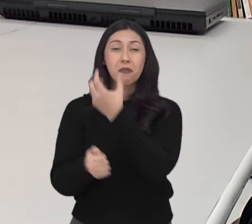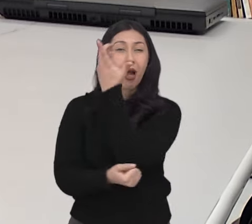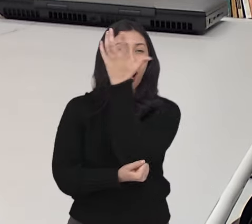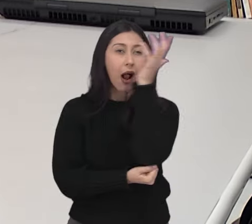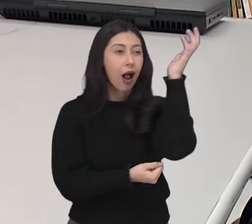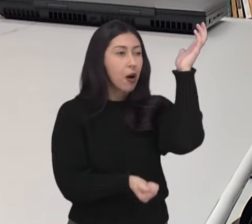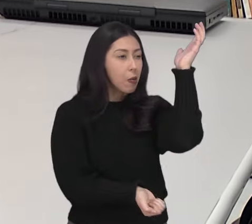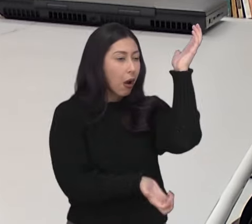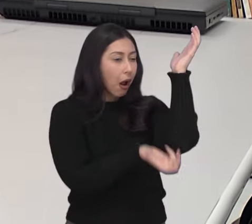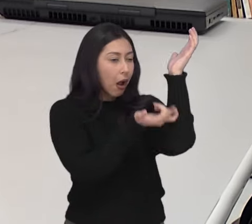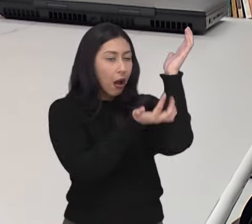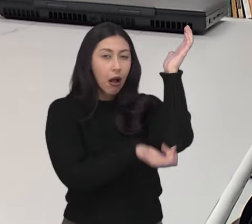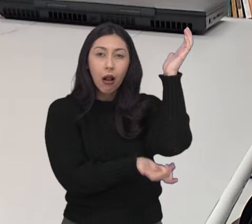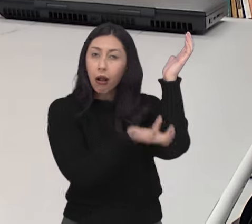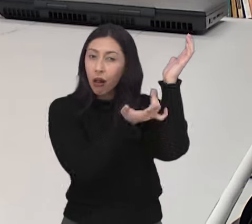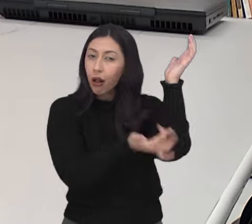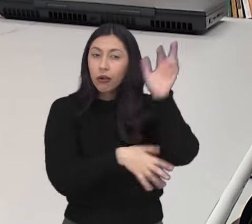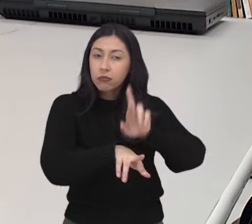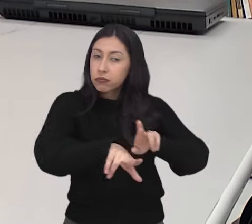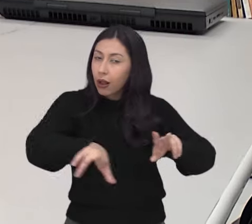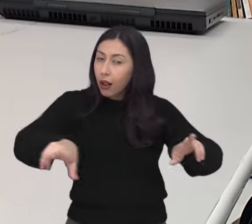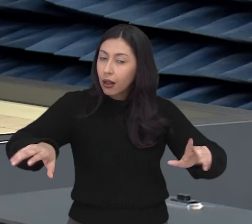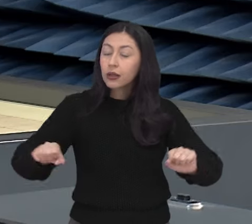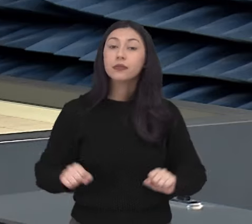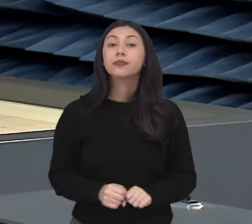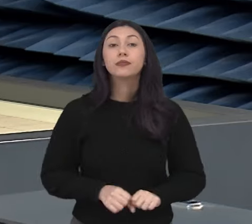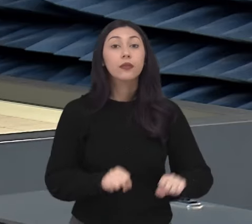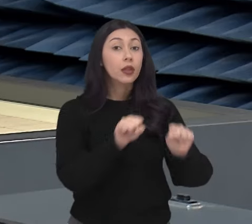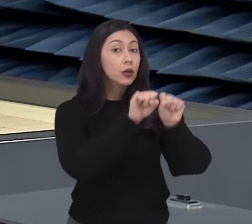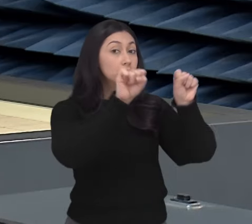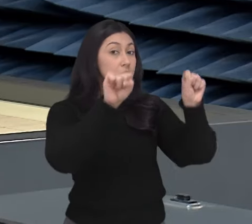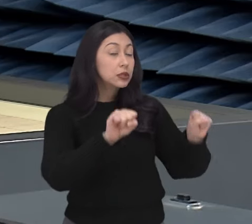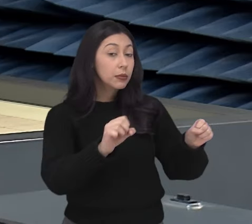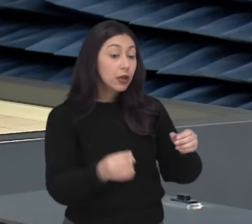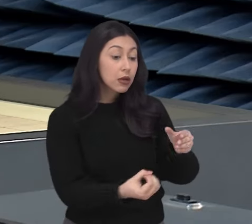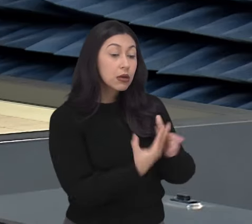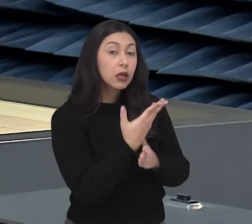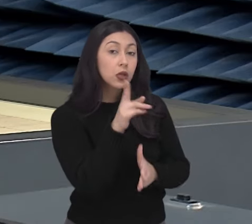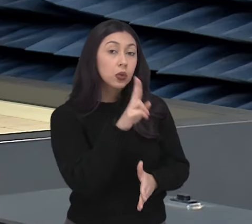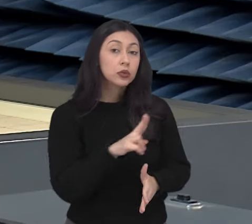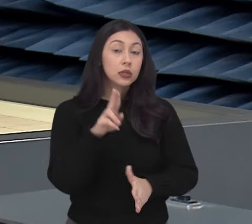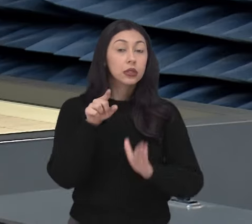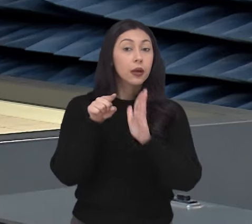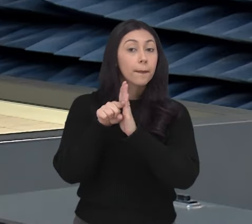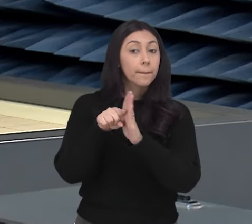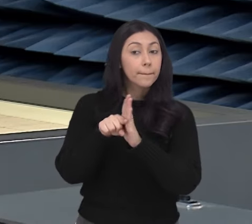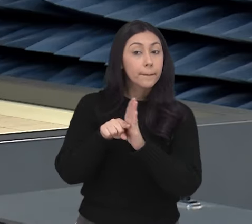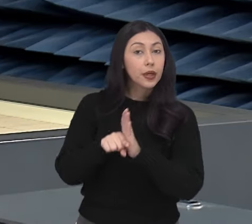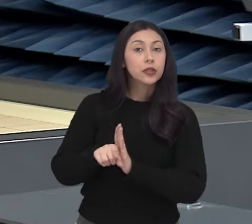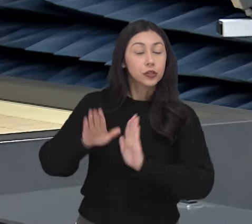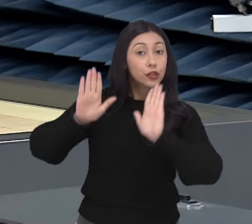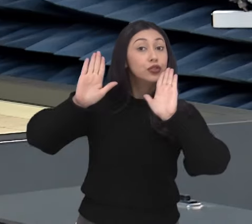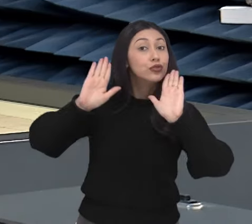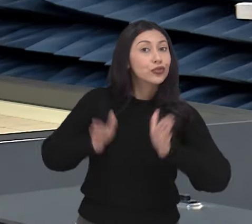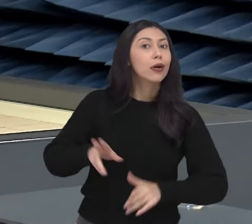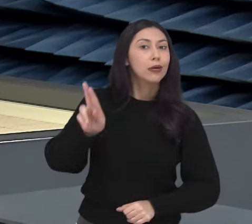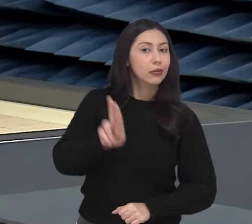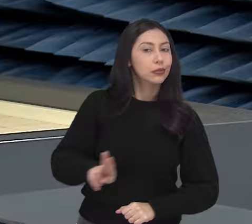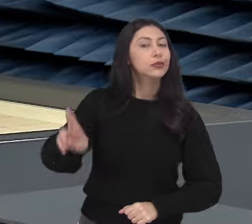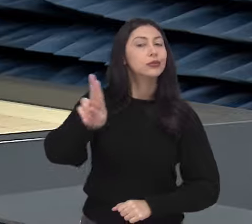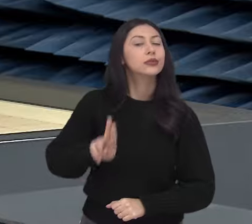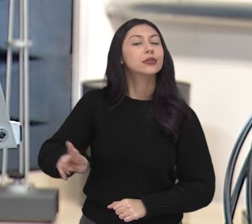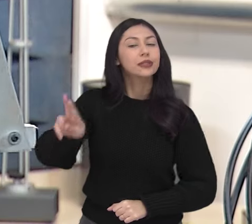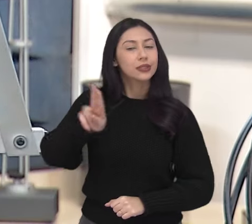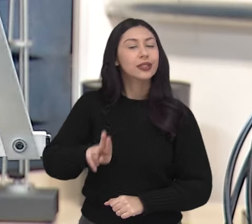queimada Entre várias outras aplicações civis o sistema criado a partir da pesquisa do Coronel Gustavo já está sendo